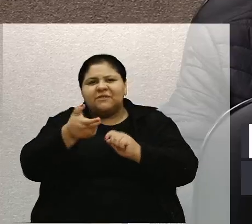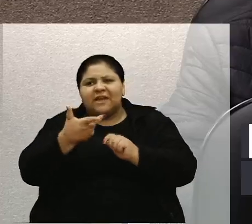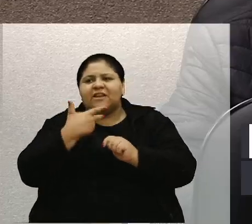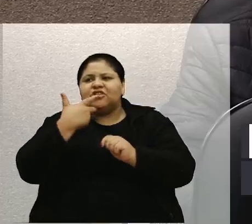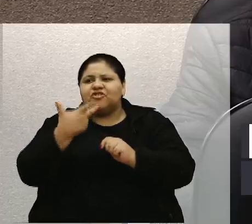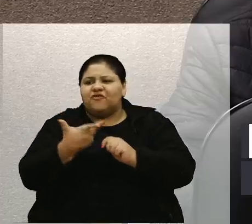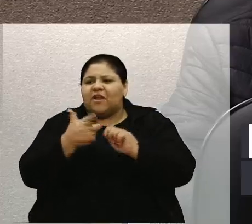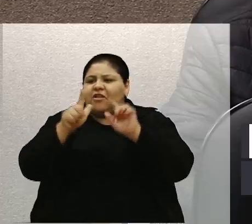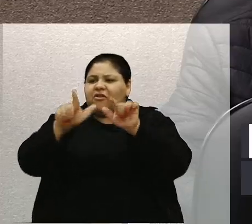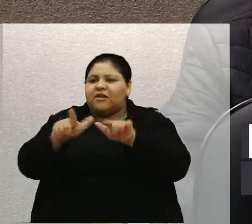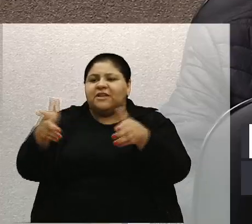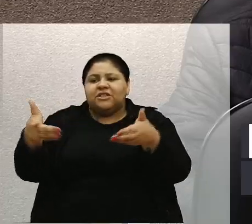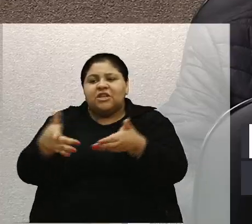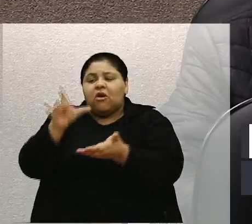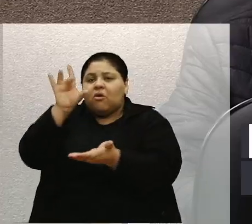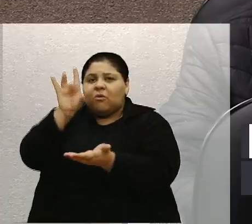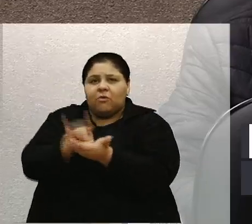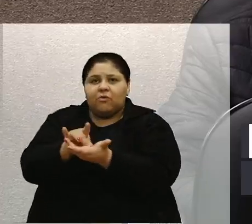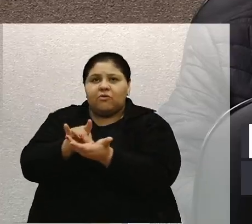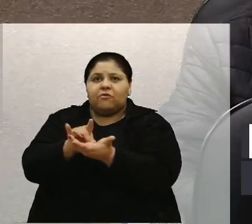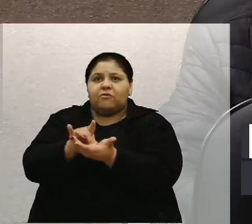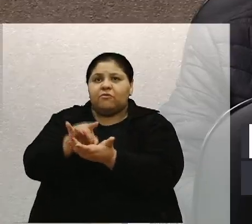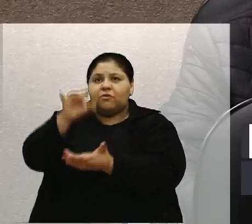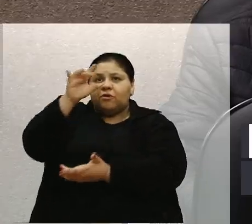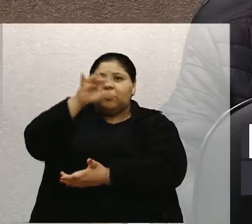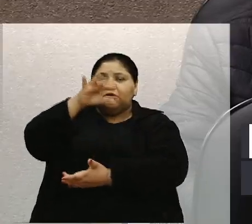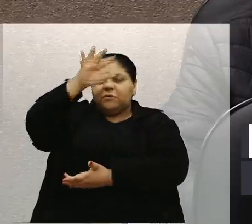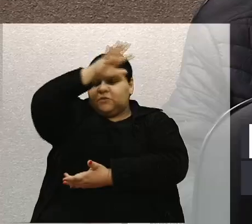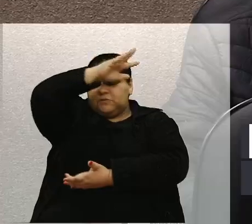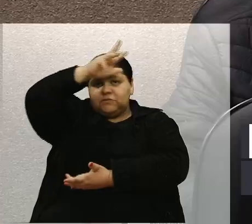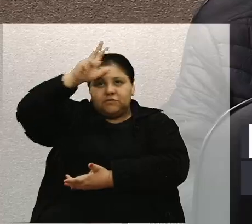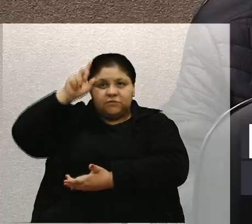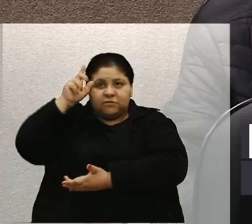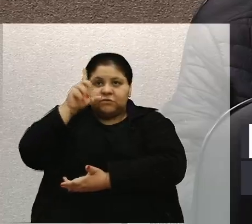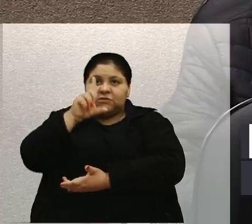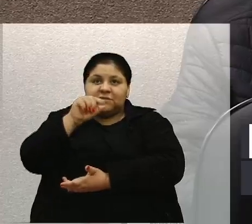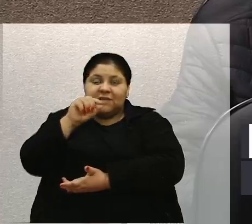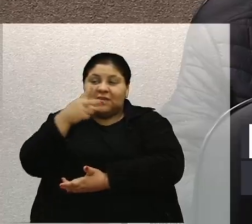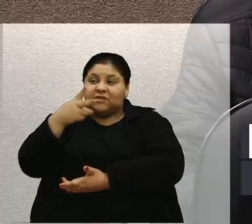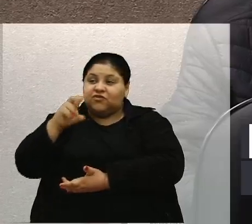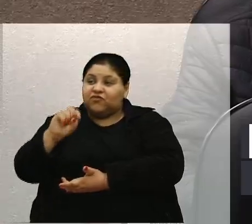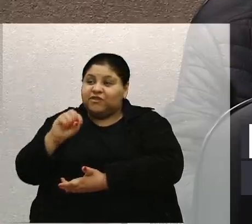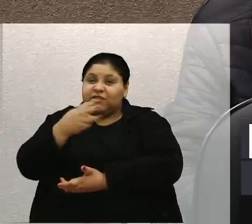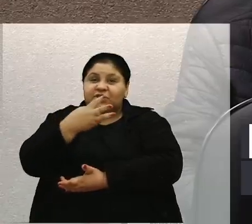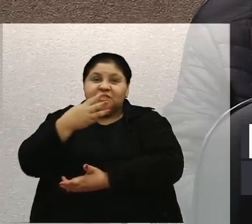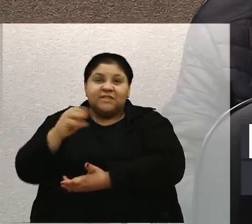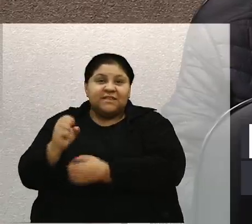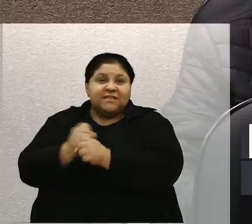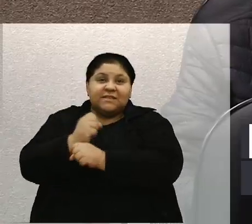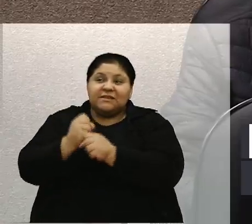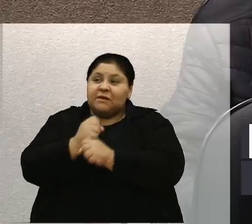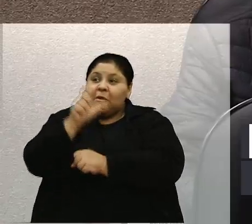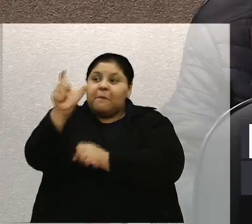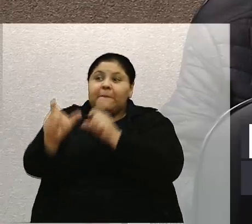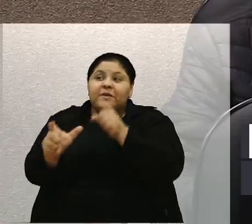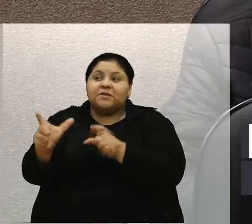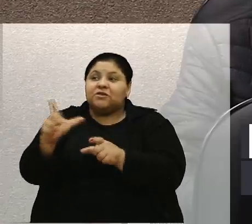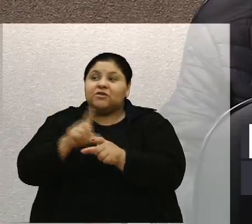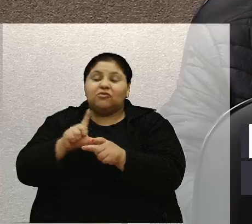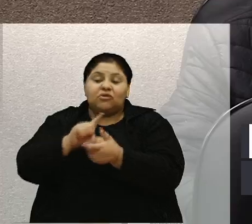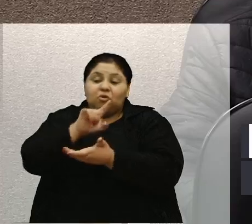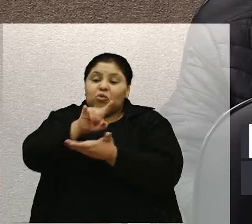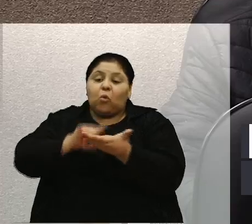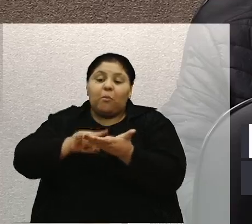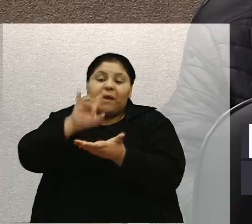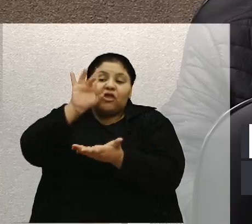já estão consolidados em nosso município, há 10, 20, 30 anos, pessoas que não têm, né, uma certidão,